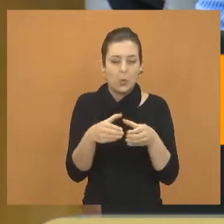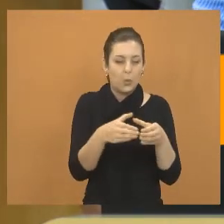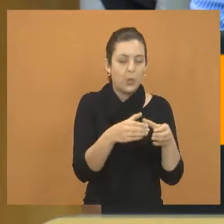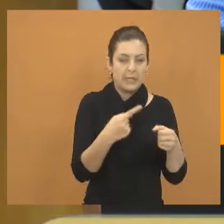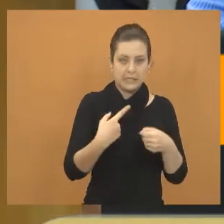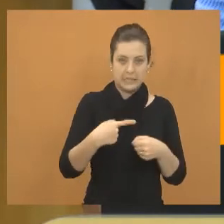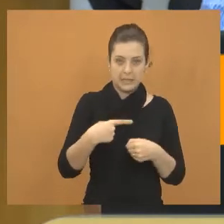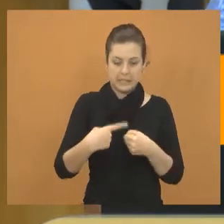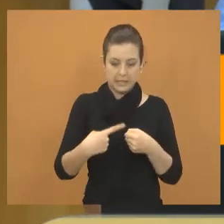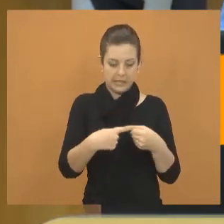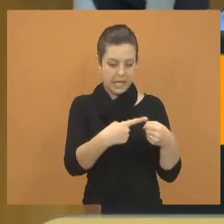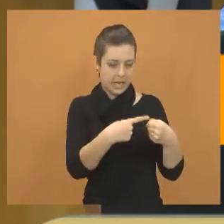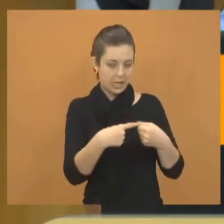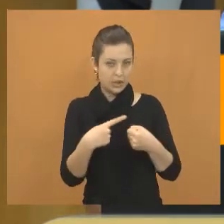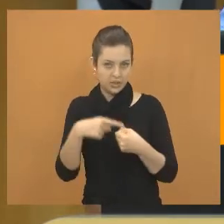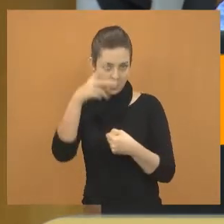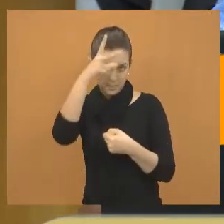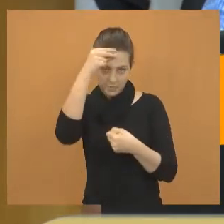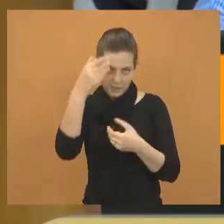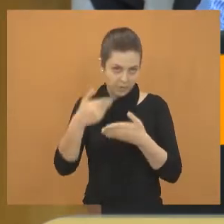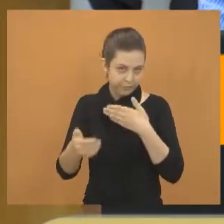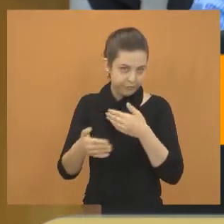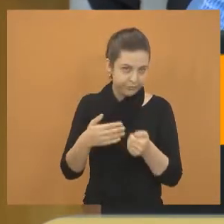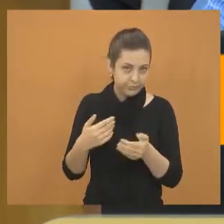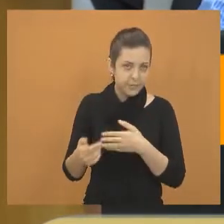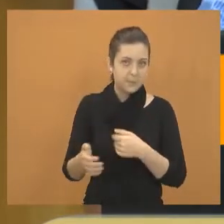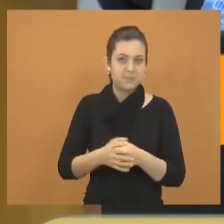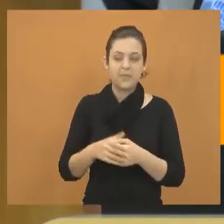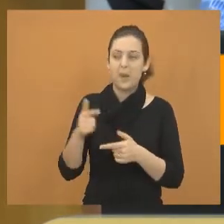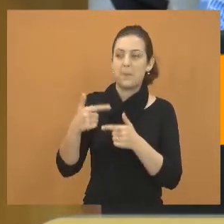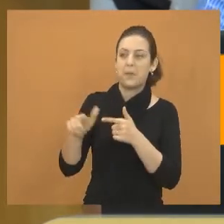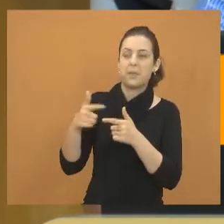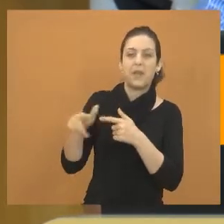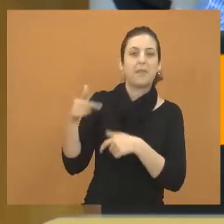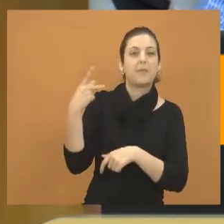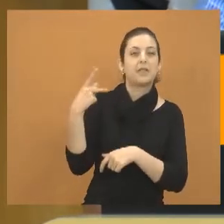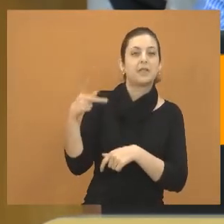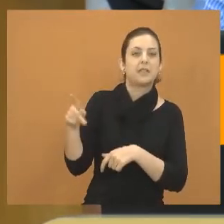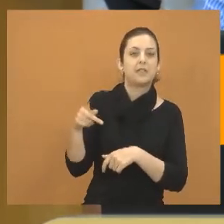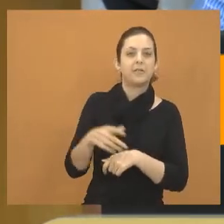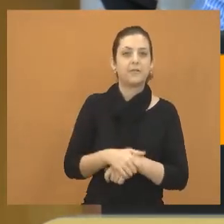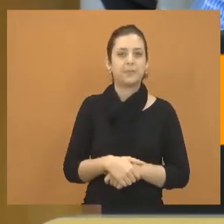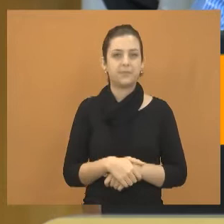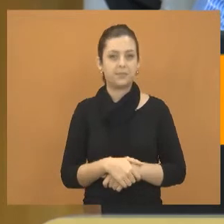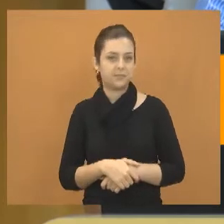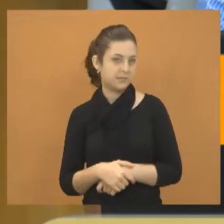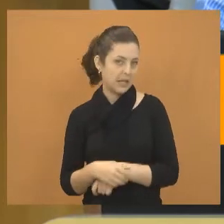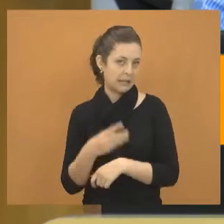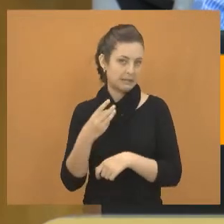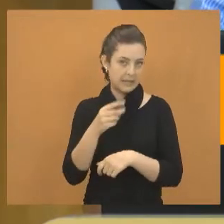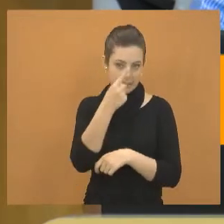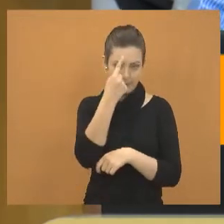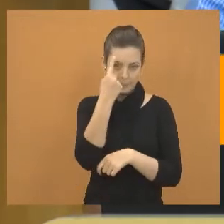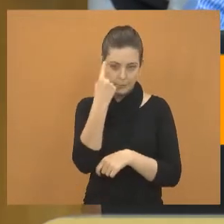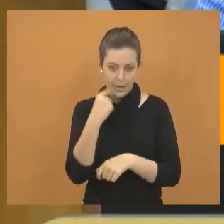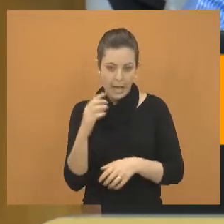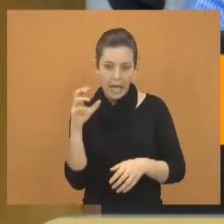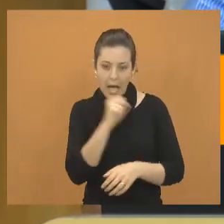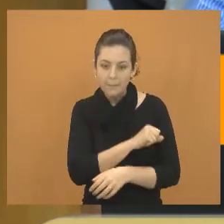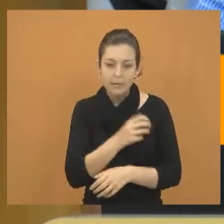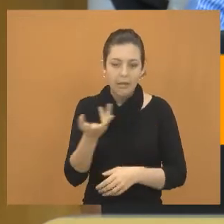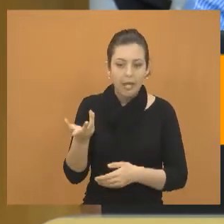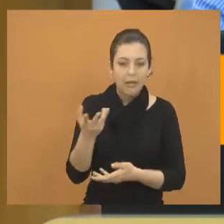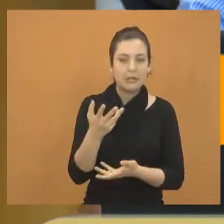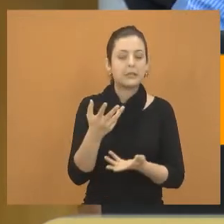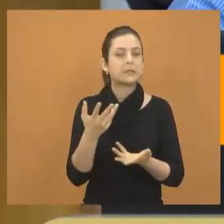o prefeito, seja lá qual for, ele tem que se virar. Né? É igual aquele programa, se vira nos 30.